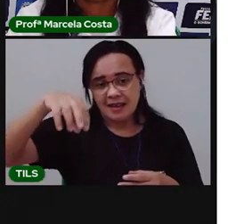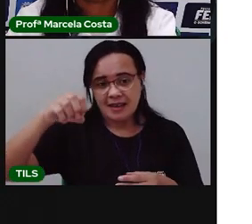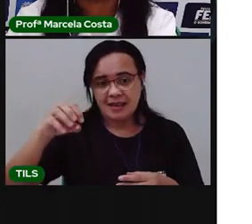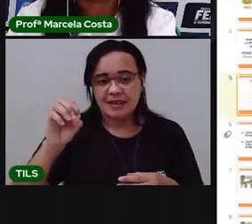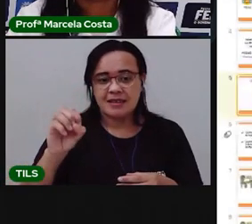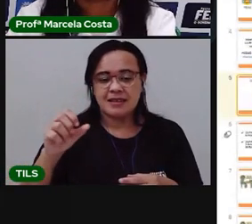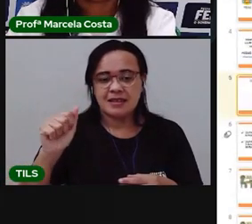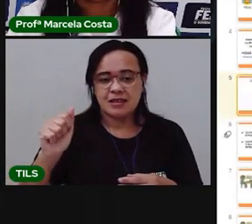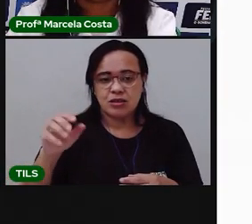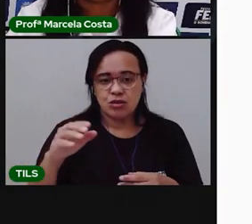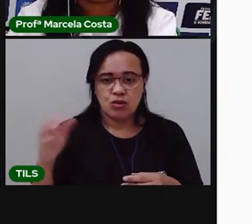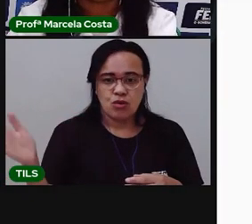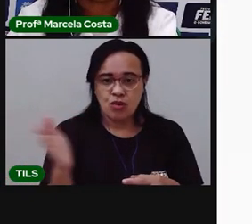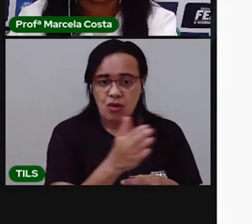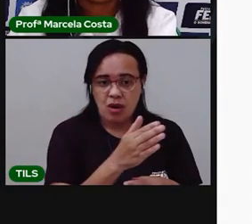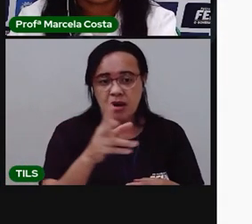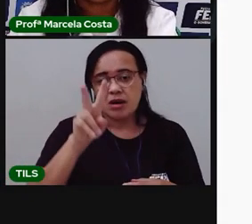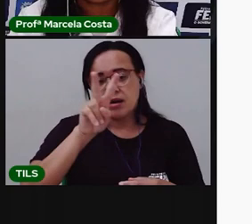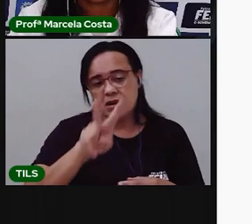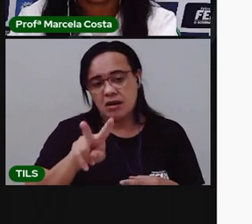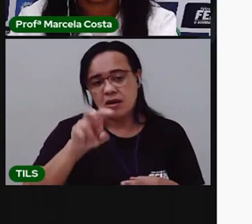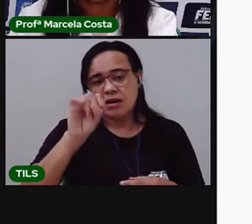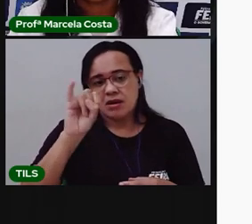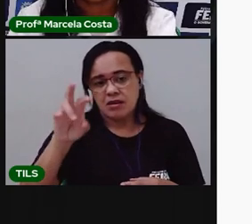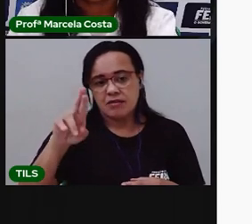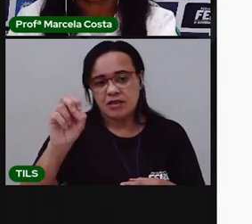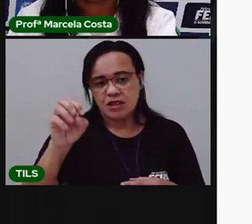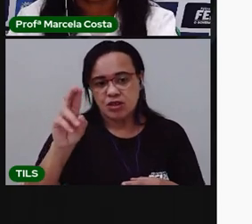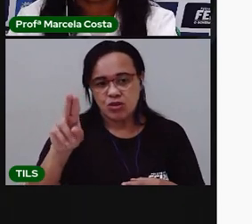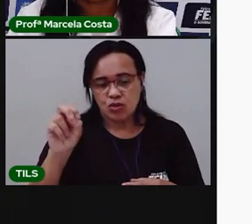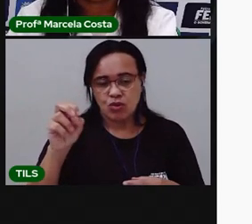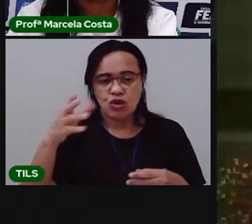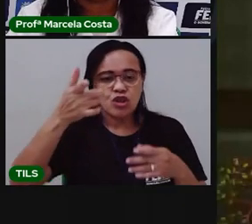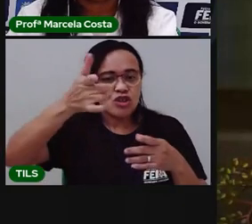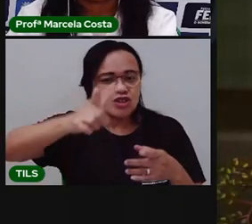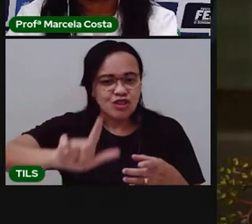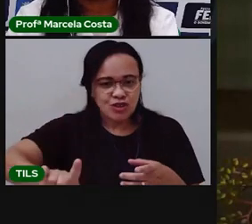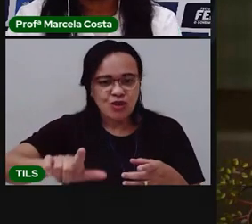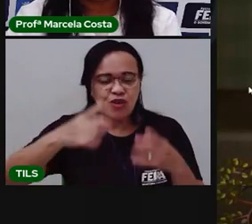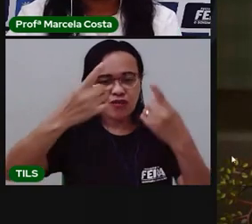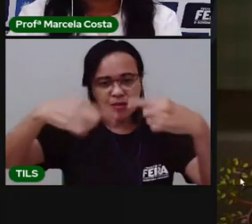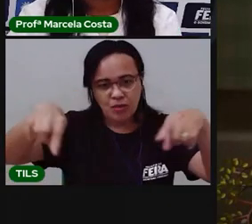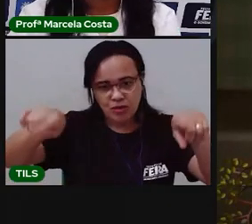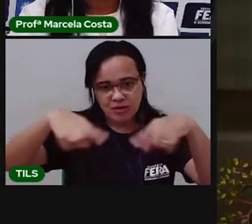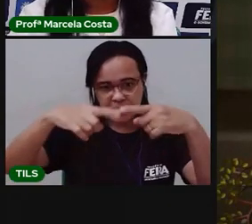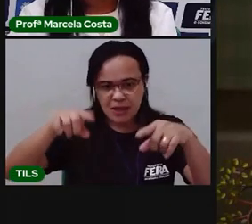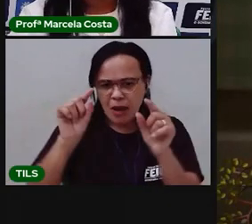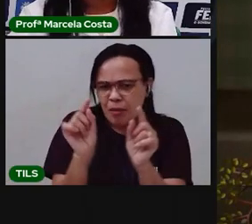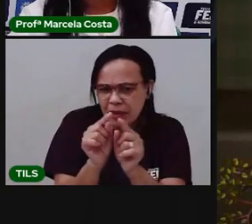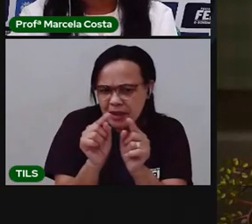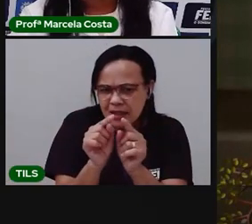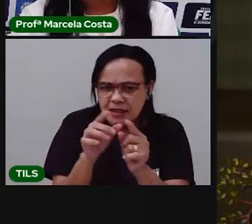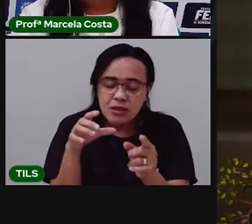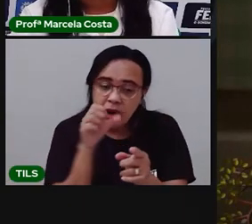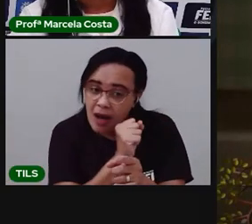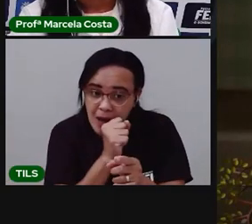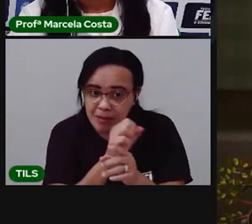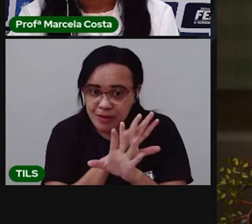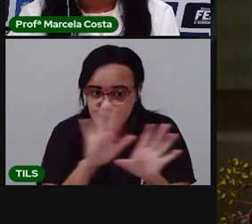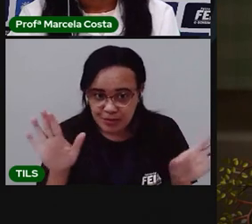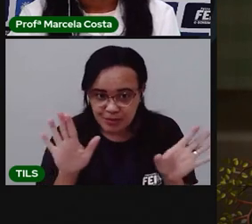vou mostrar aqui para você lembrar, se já esqueceu. Vou mostrar só um pedacinho, tá?